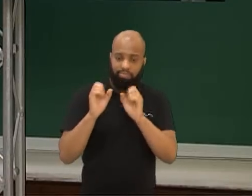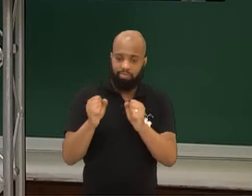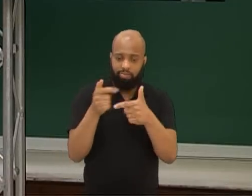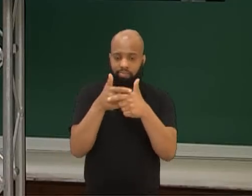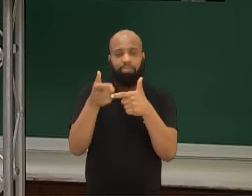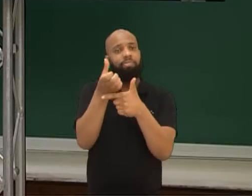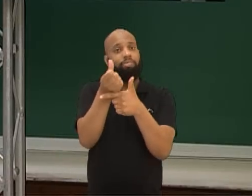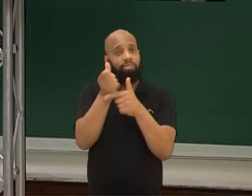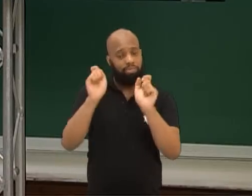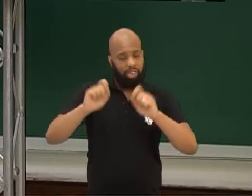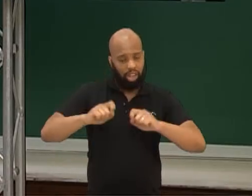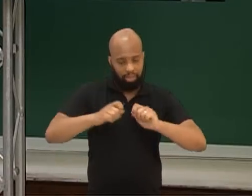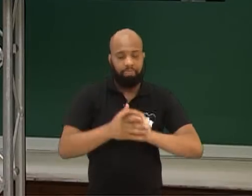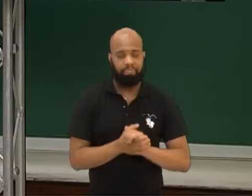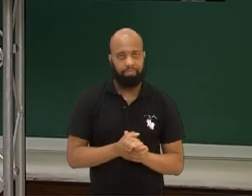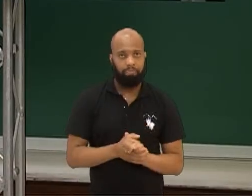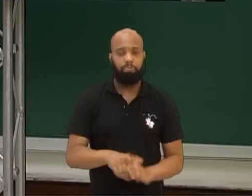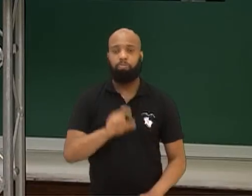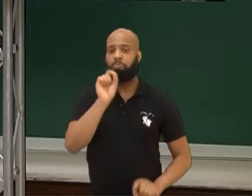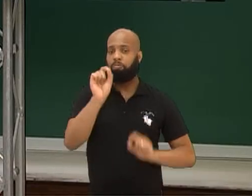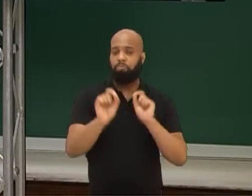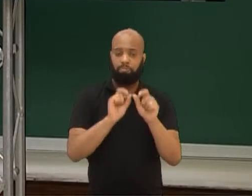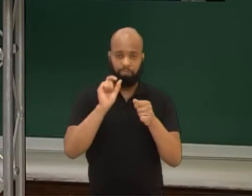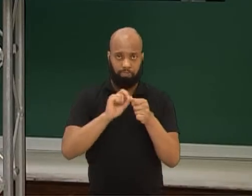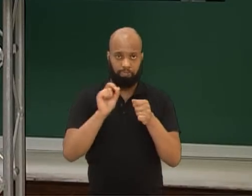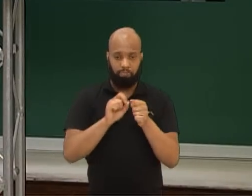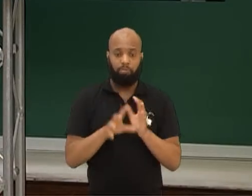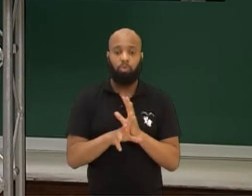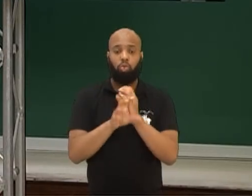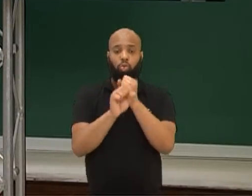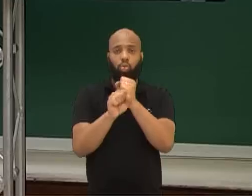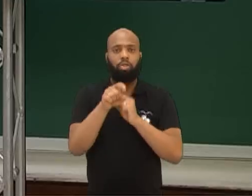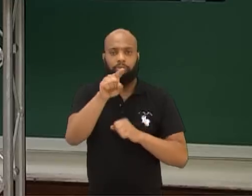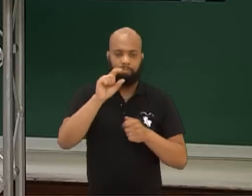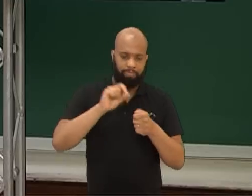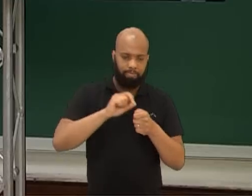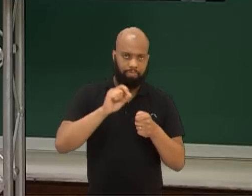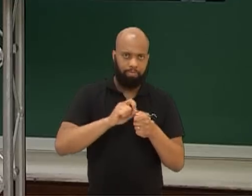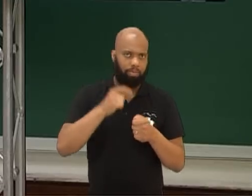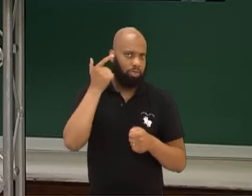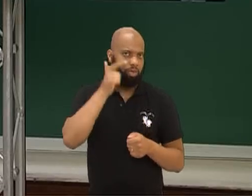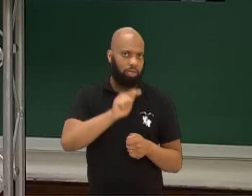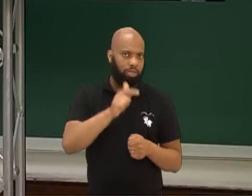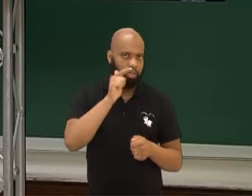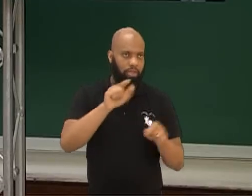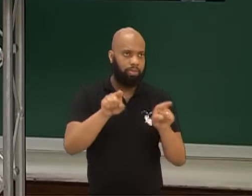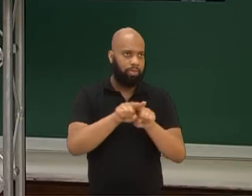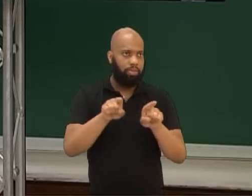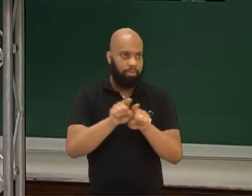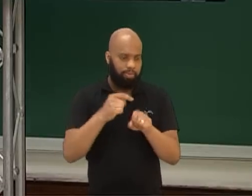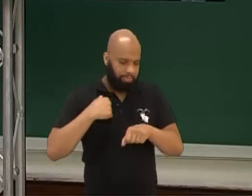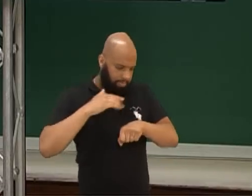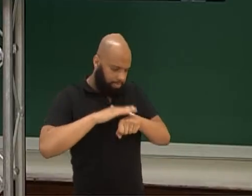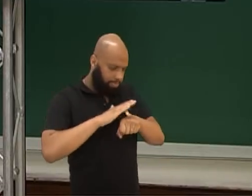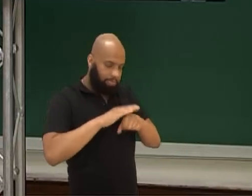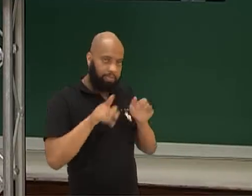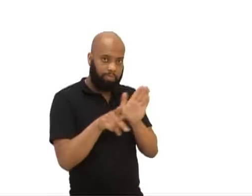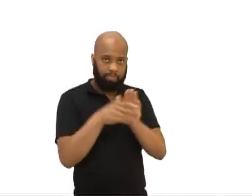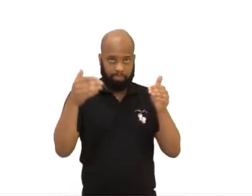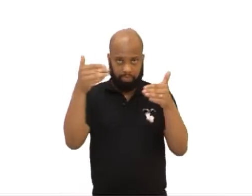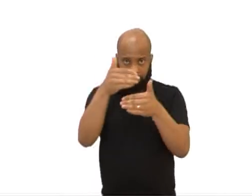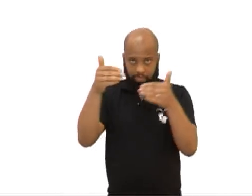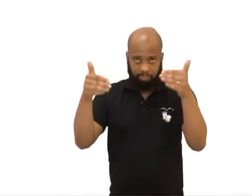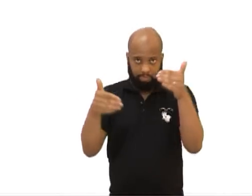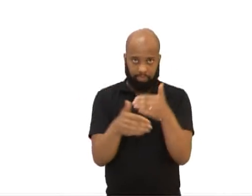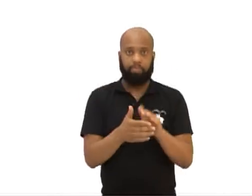por 6. Né? Então, o que eu vou fazer? Que conta que vocês fizeram e que conta eu fiz aqui no slide? Então, o